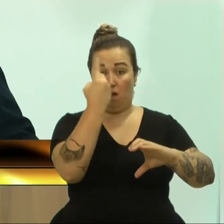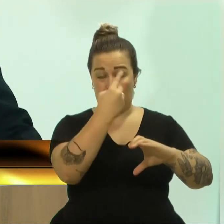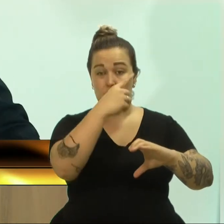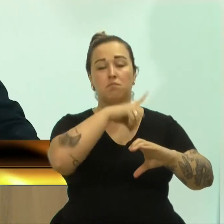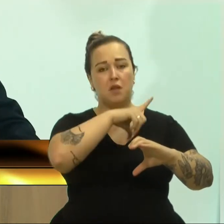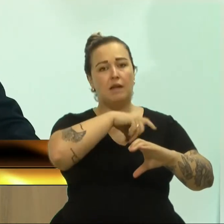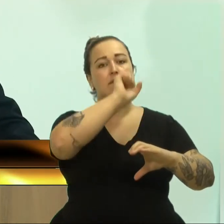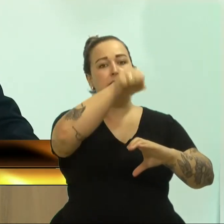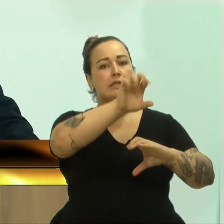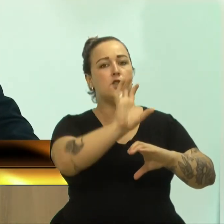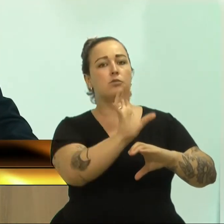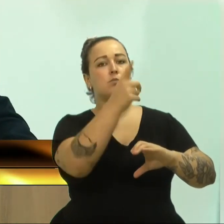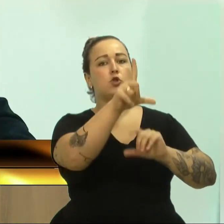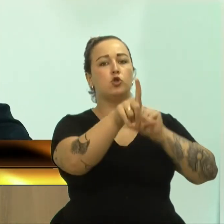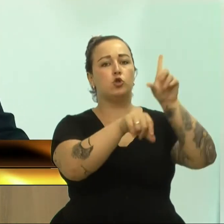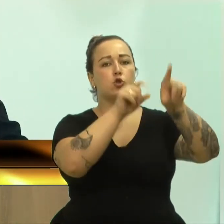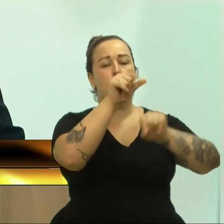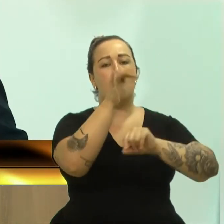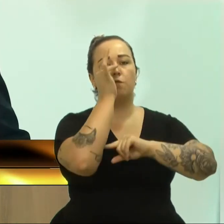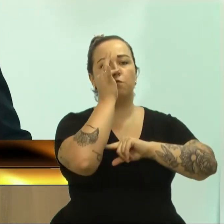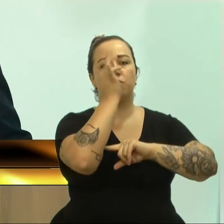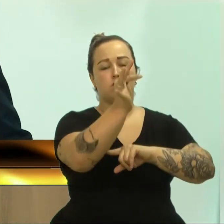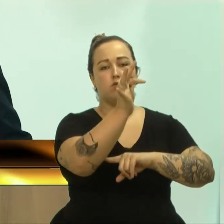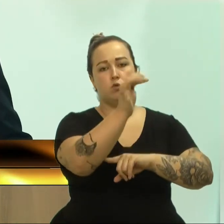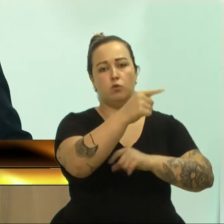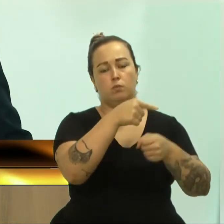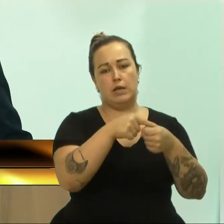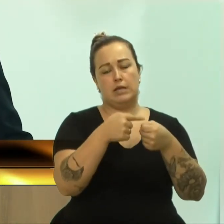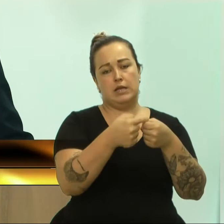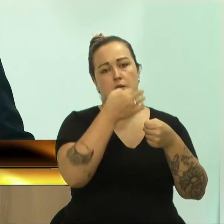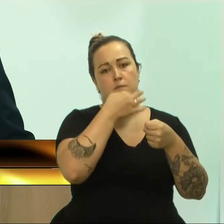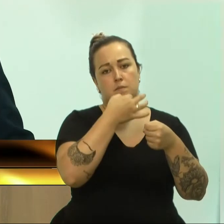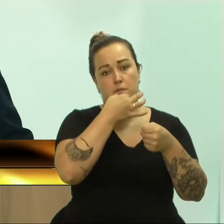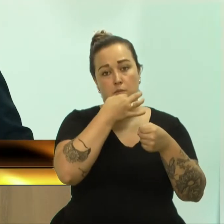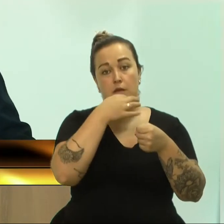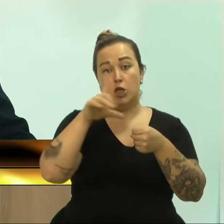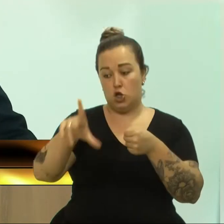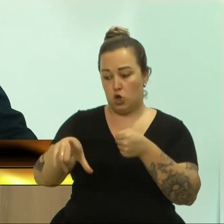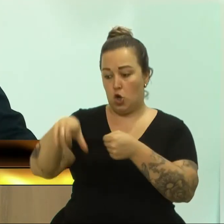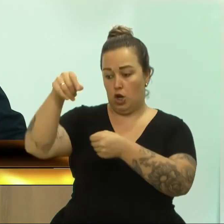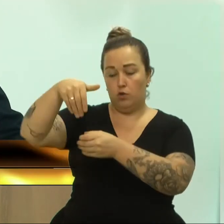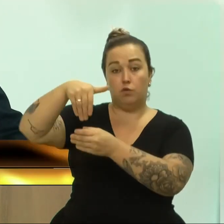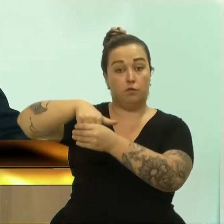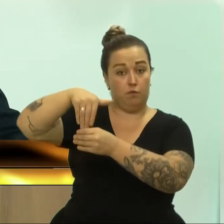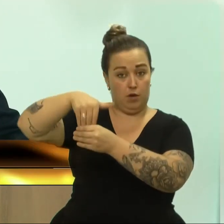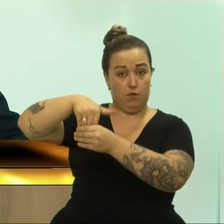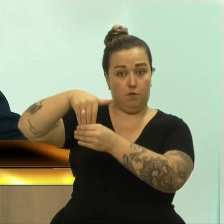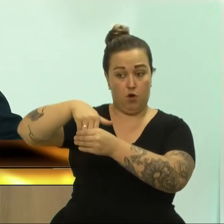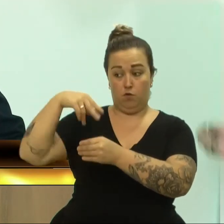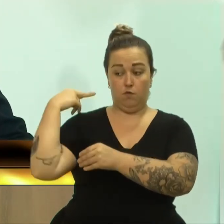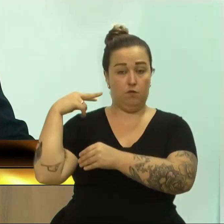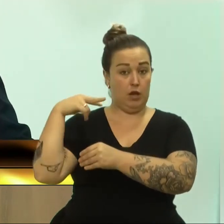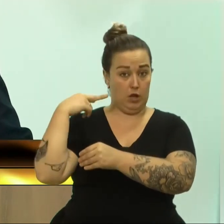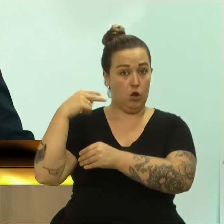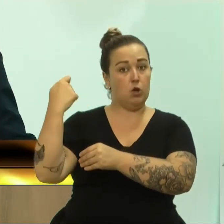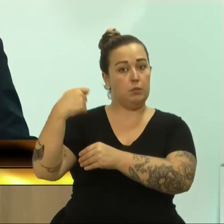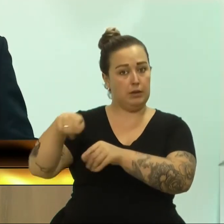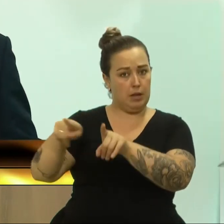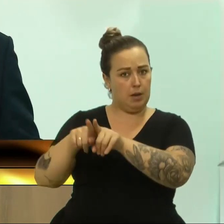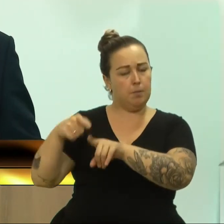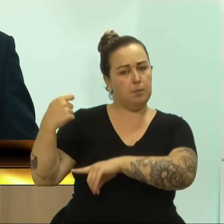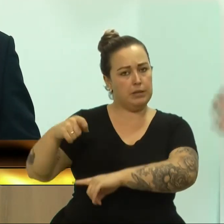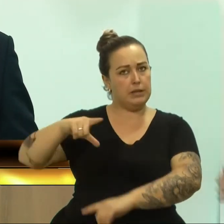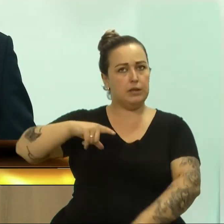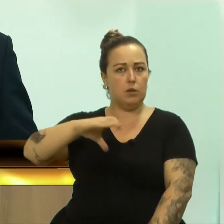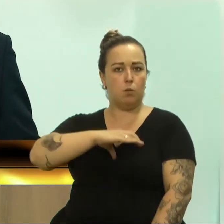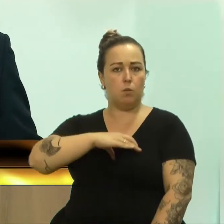uma decisão. E uma vez eleito um vereador, ele tem que ter a coragem de tomar a decisão. Ele não pode se eximir